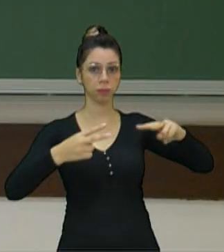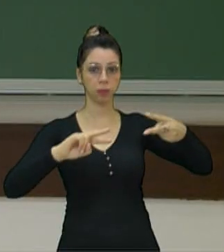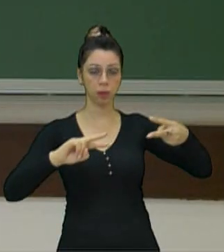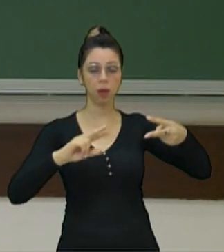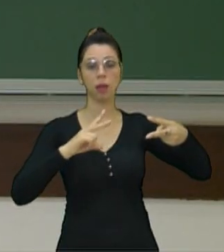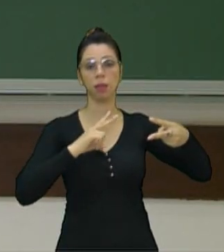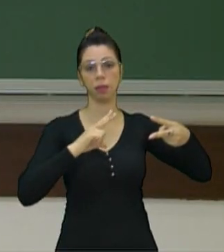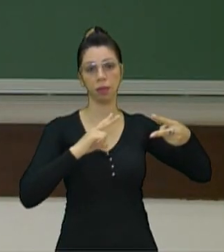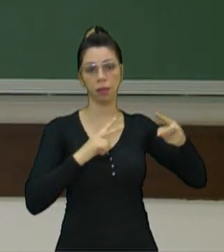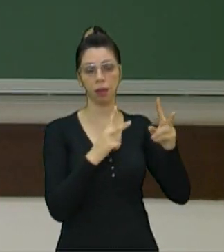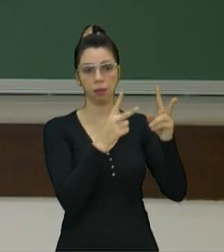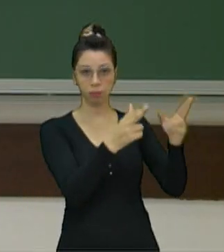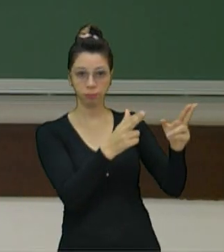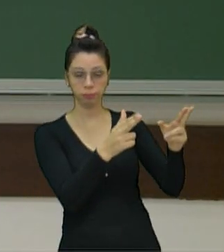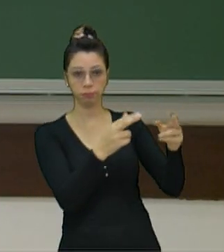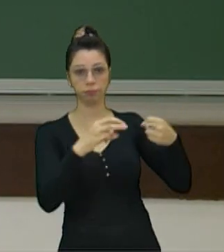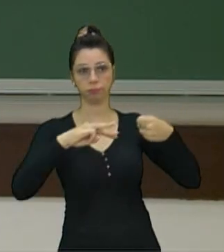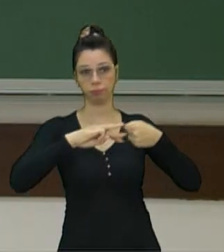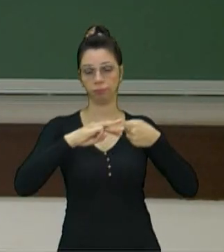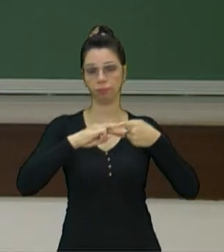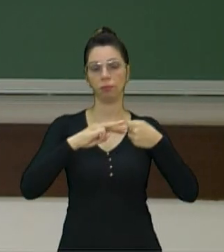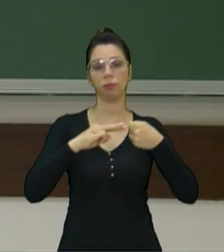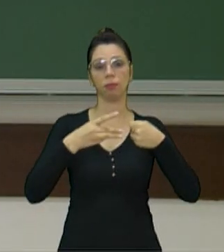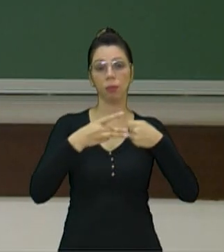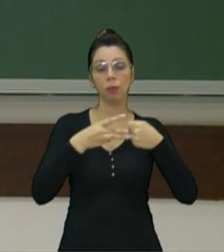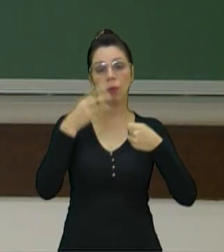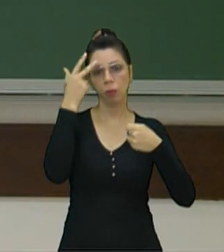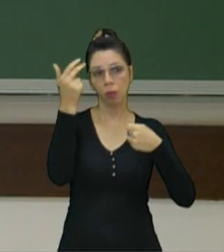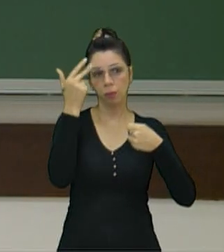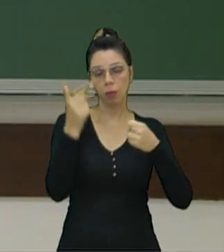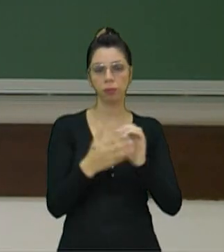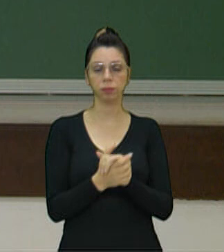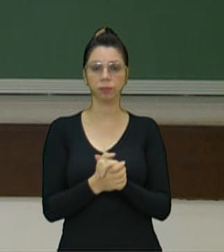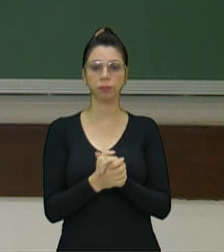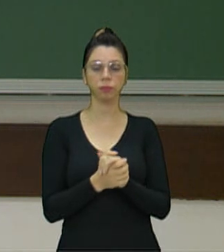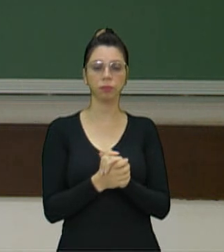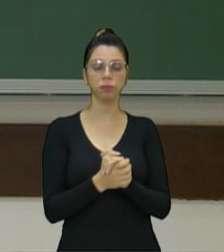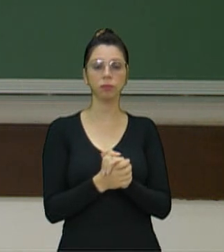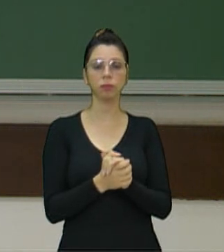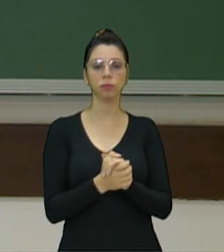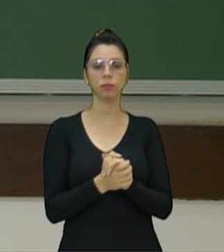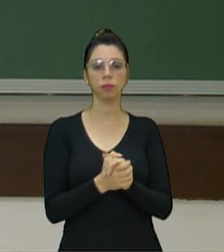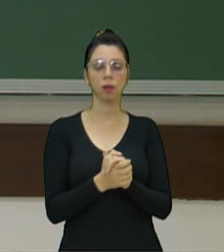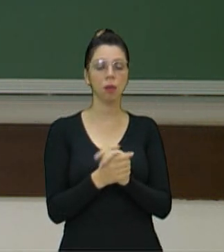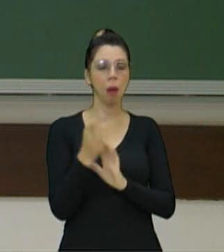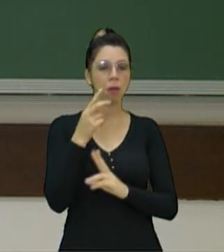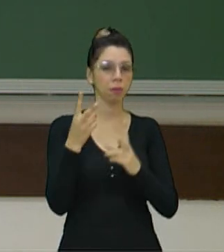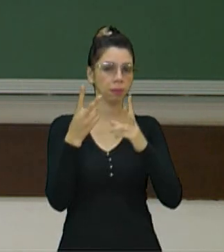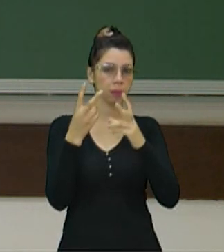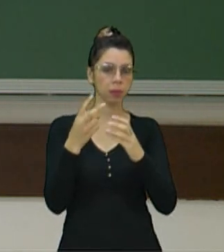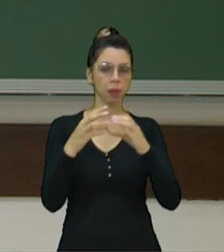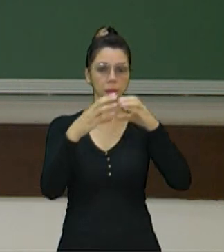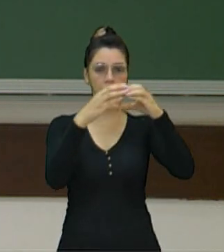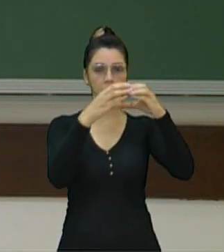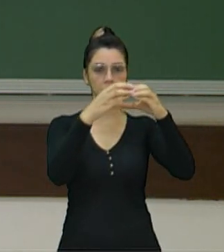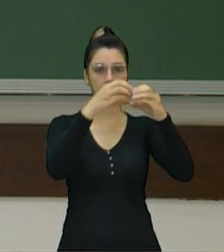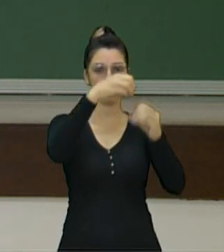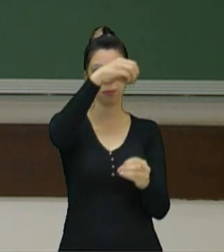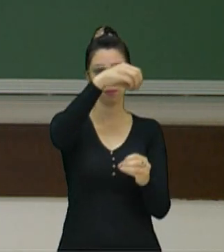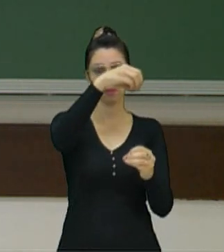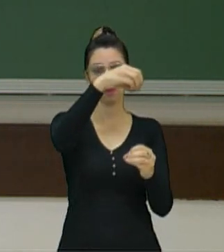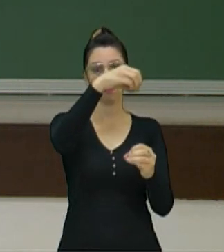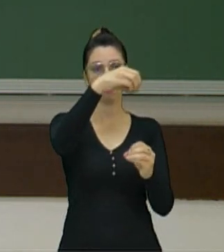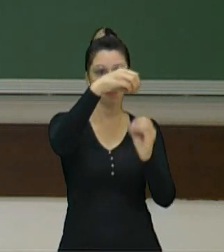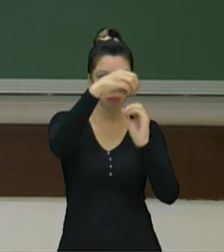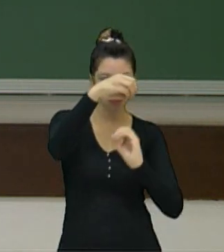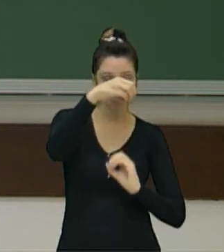dos cromossomos normais da célula. O indivíduo formado aqui também vai ter a metade do número de cromossomos. Vai ser um processo chamado